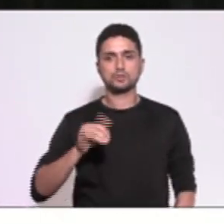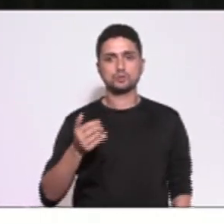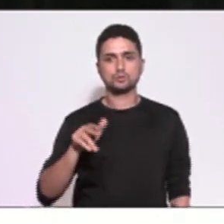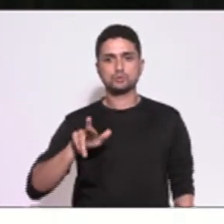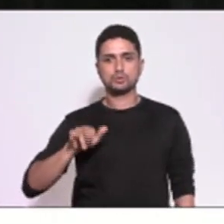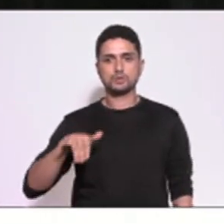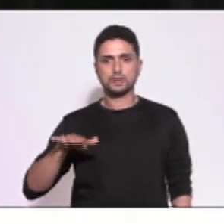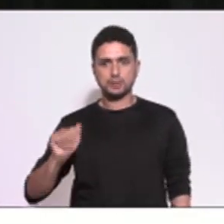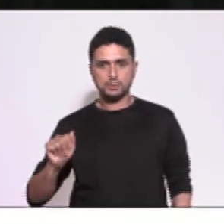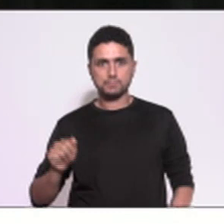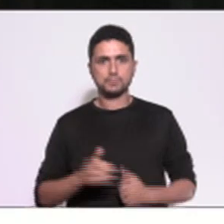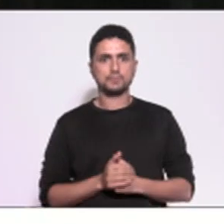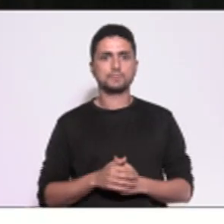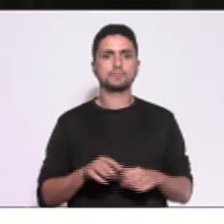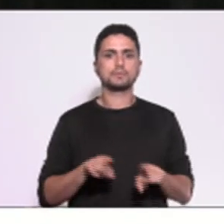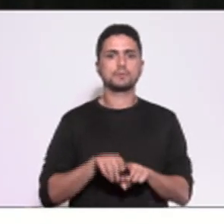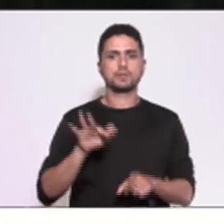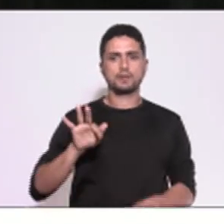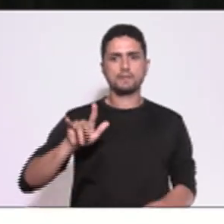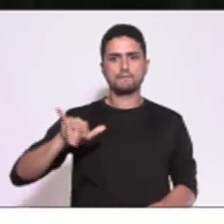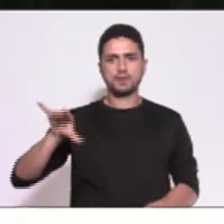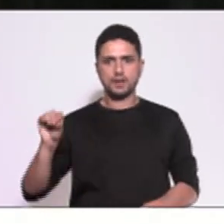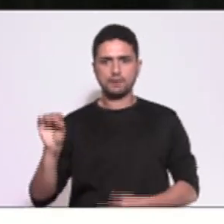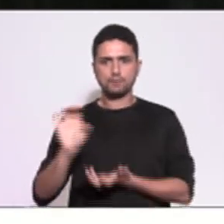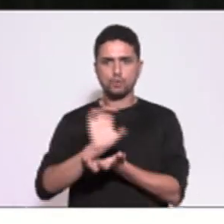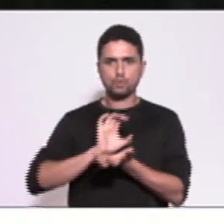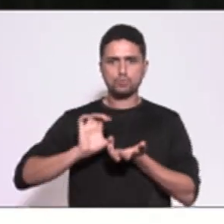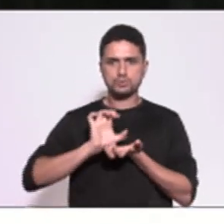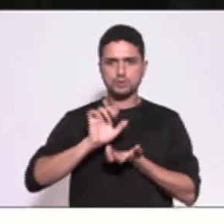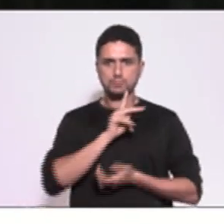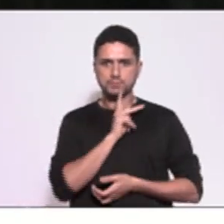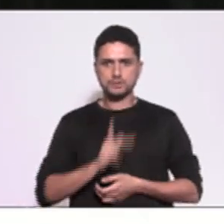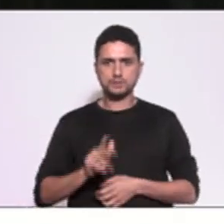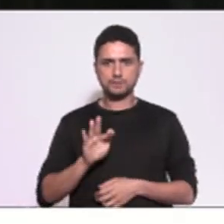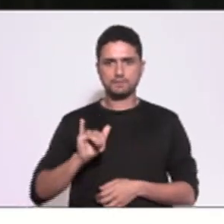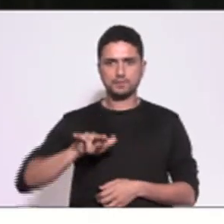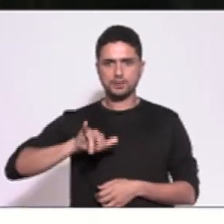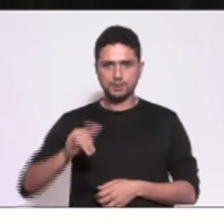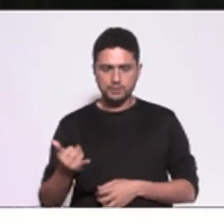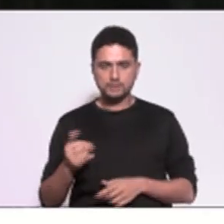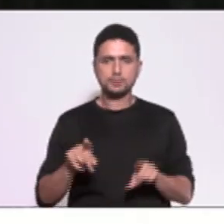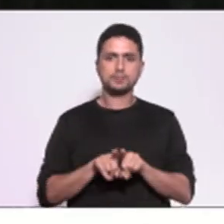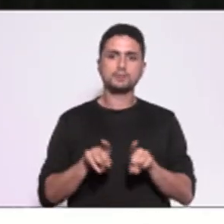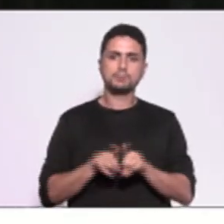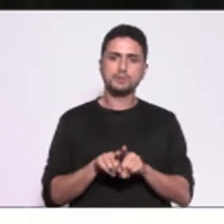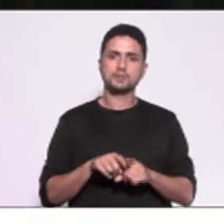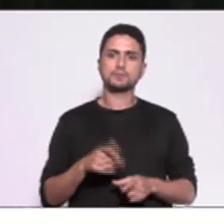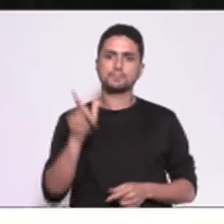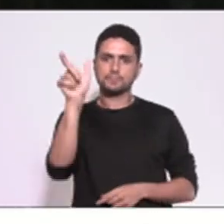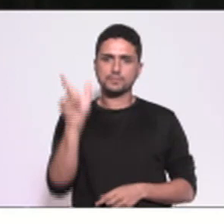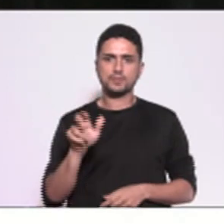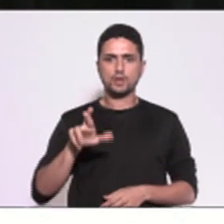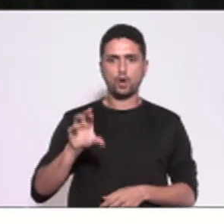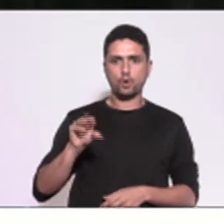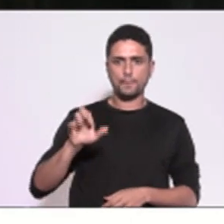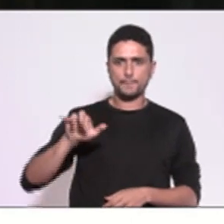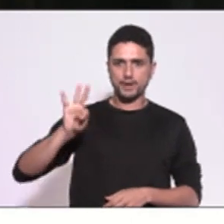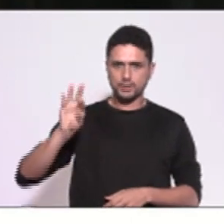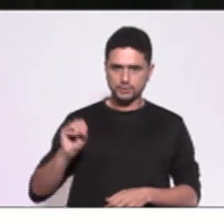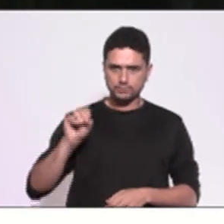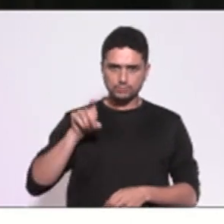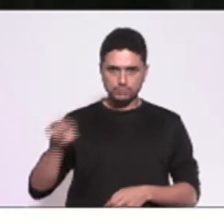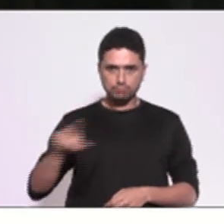Conselho, Flávio Stanger, presidente do Conselho Deliberativo da Fierj, nosso querido Roberto, presidente